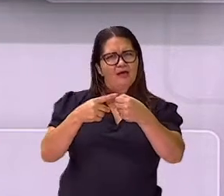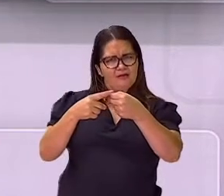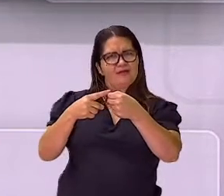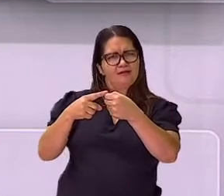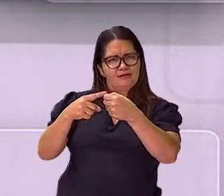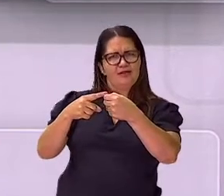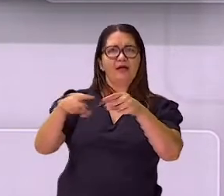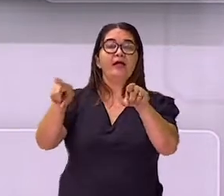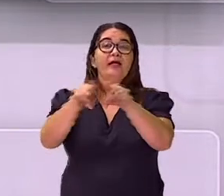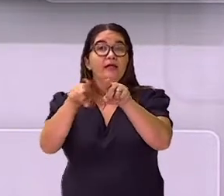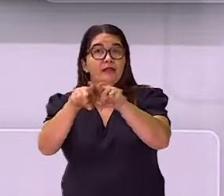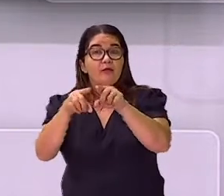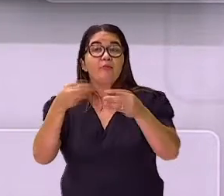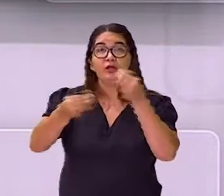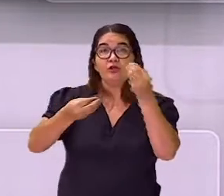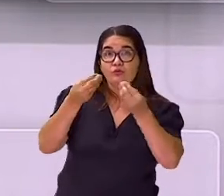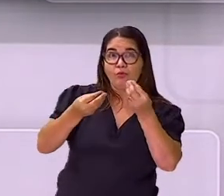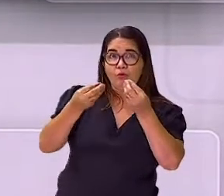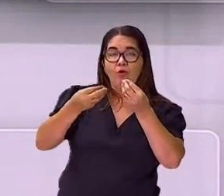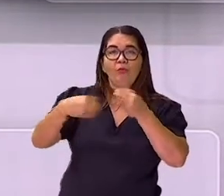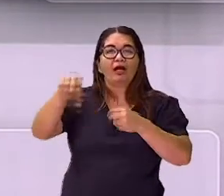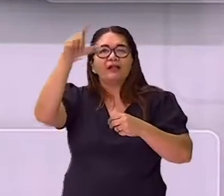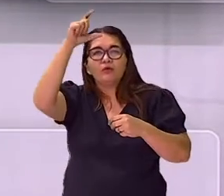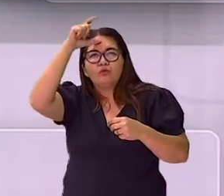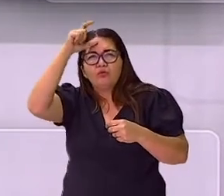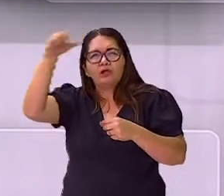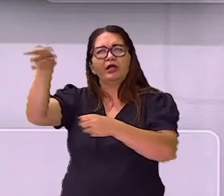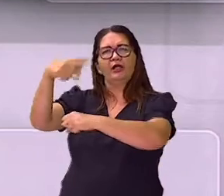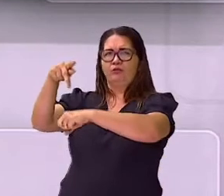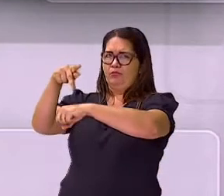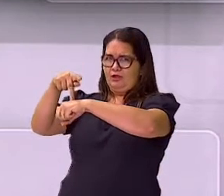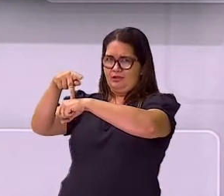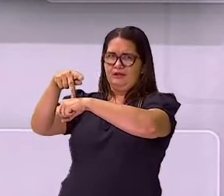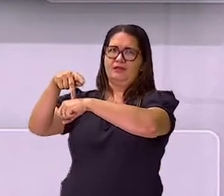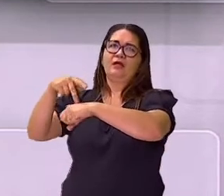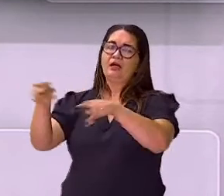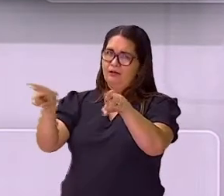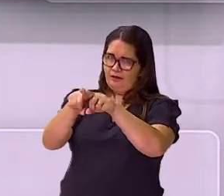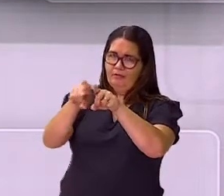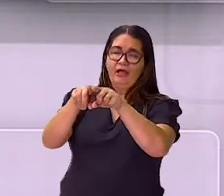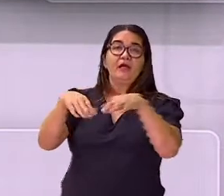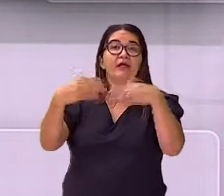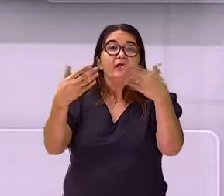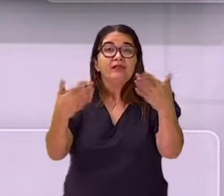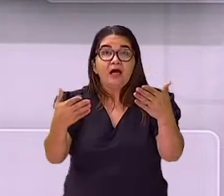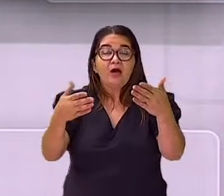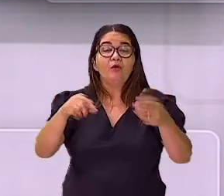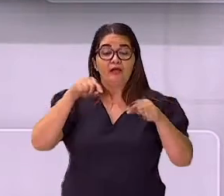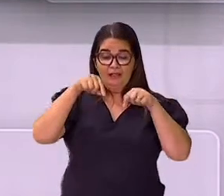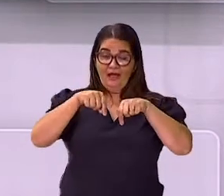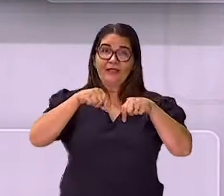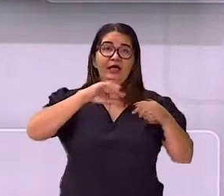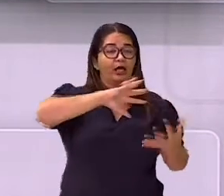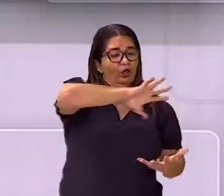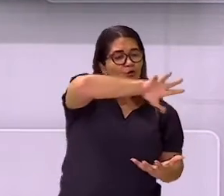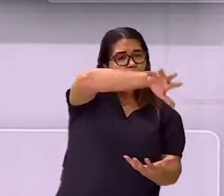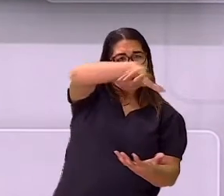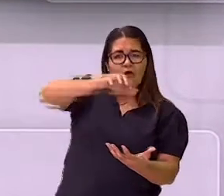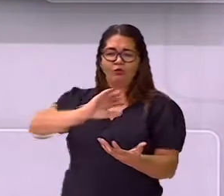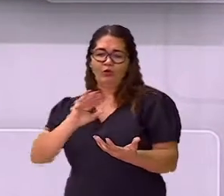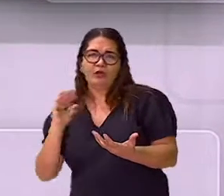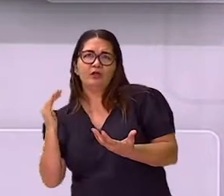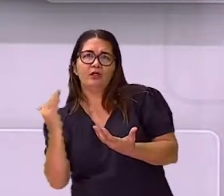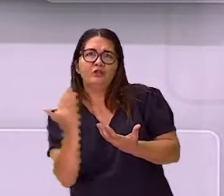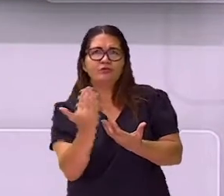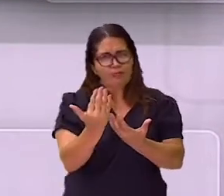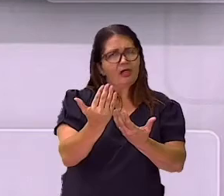atual Turquia. Seus domínios também englobavam boa parte do Oriente Médio, que é o qual nós falamos,